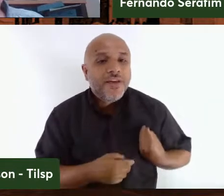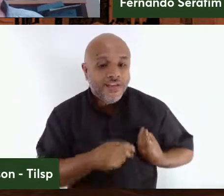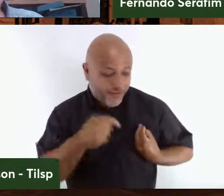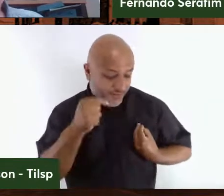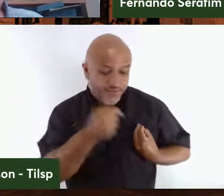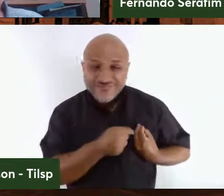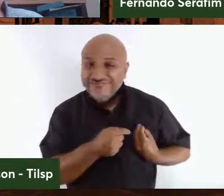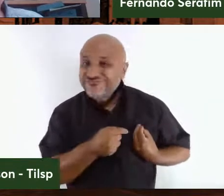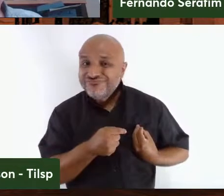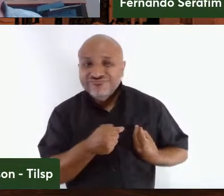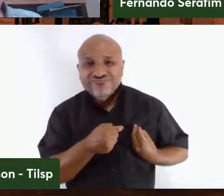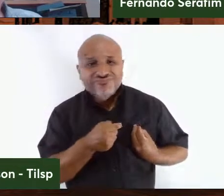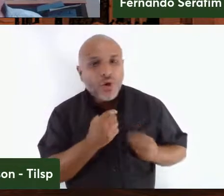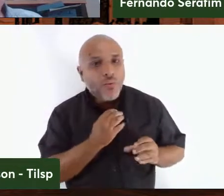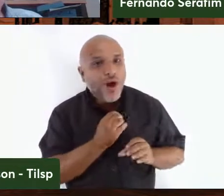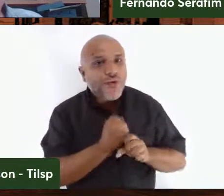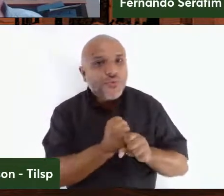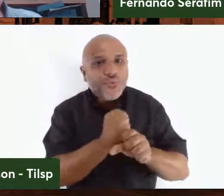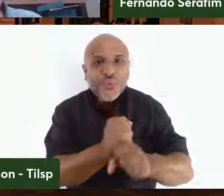acúmulo de erros.